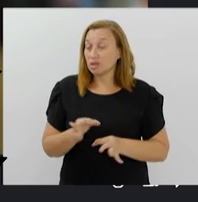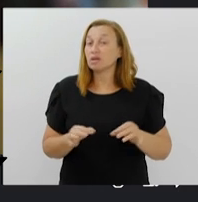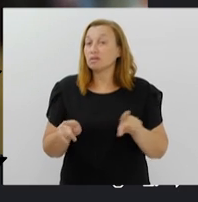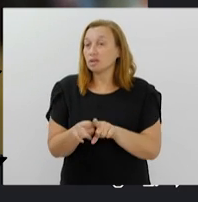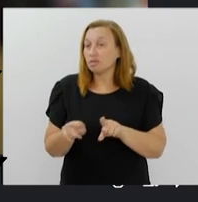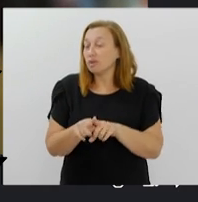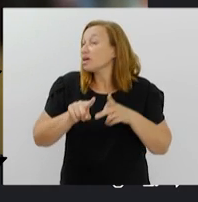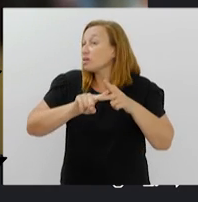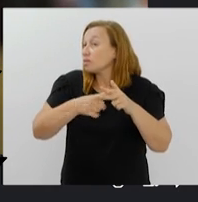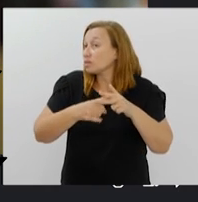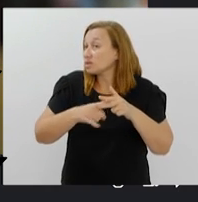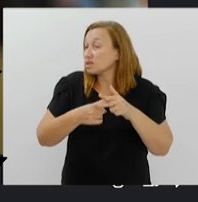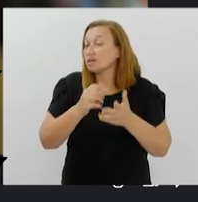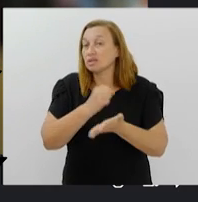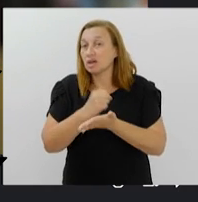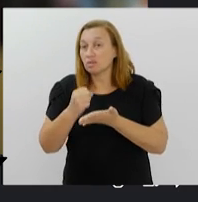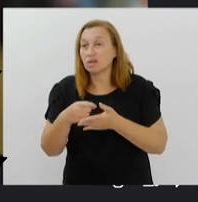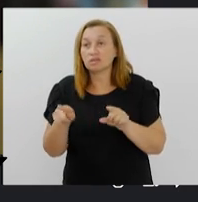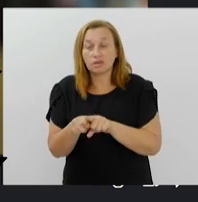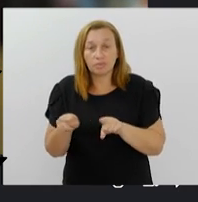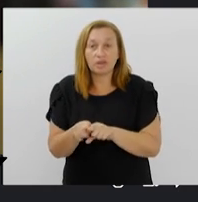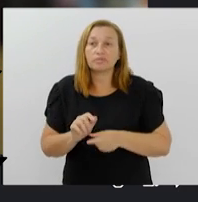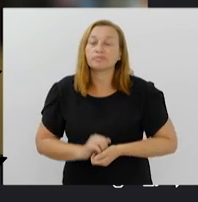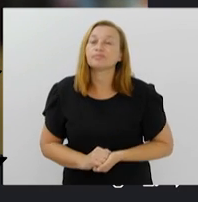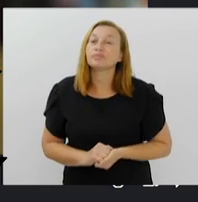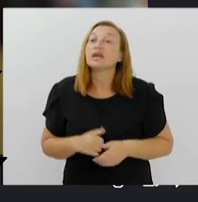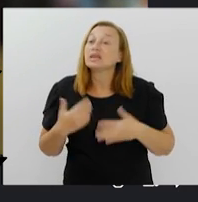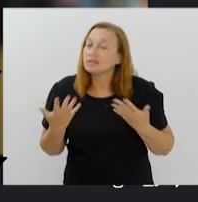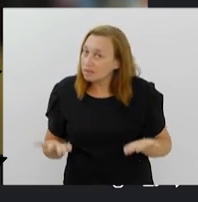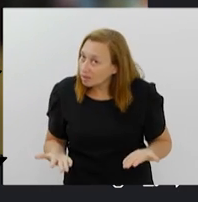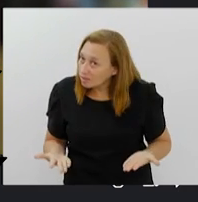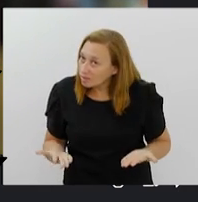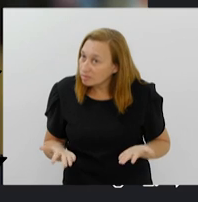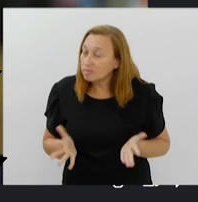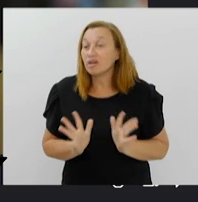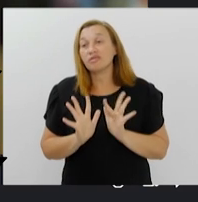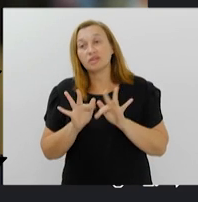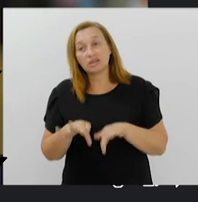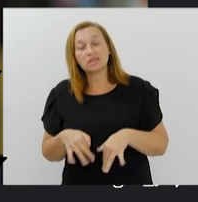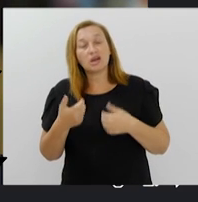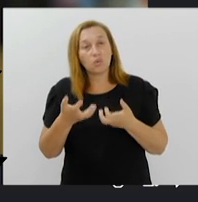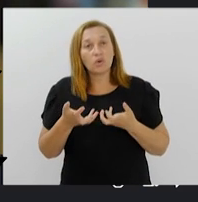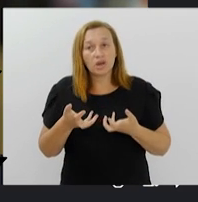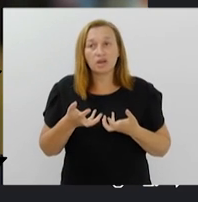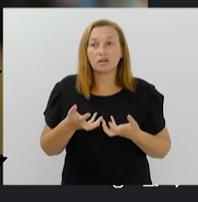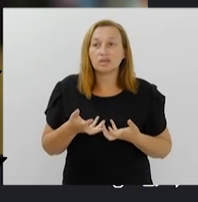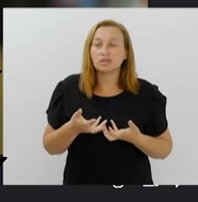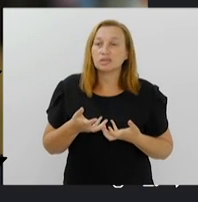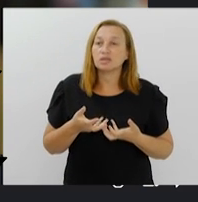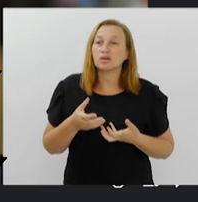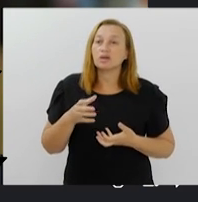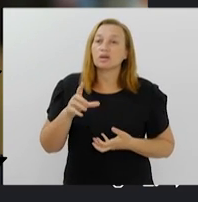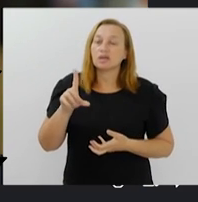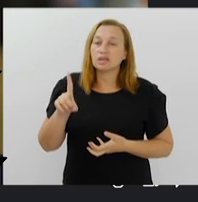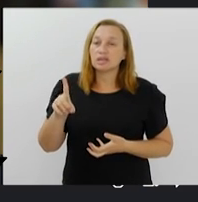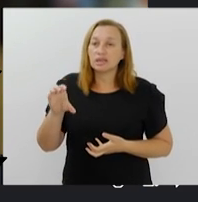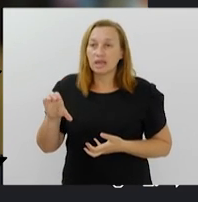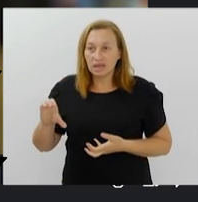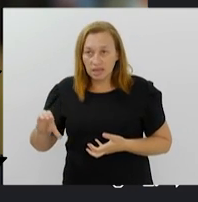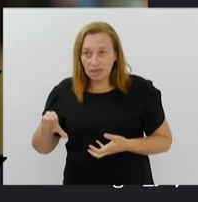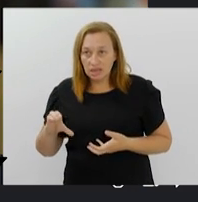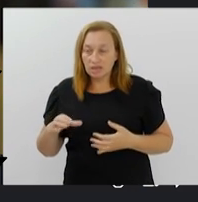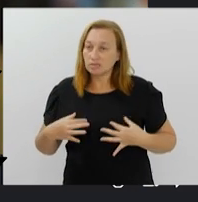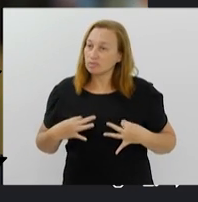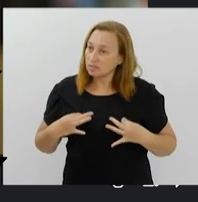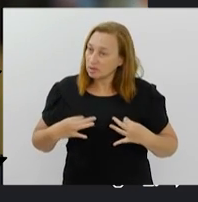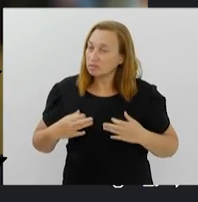nessa modalidade de contratos também eh Então finalmente para encerrar eu quero colocar o idec a disposição desta